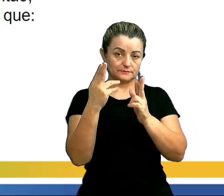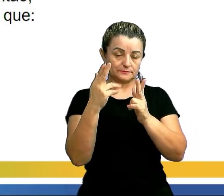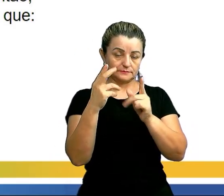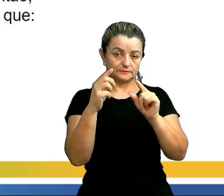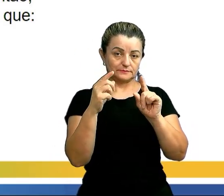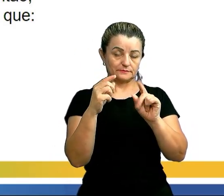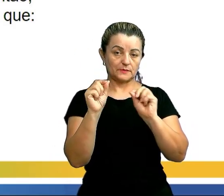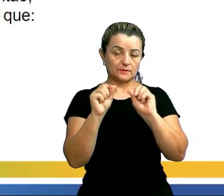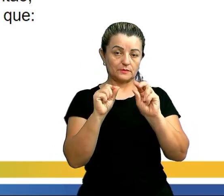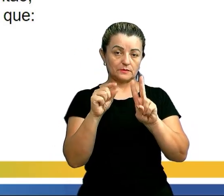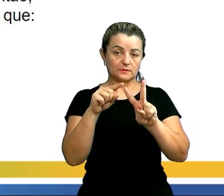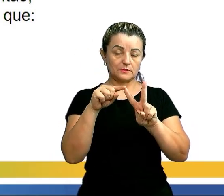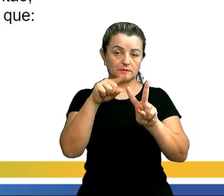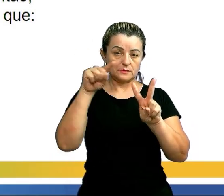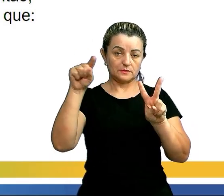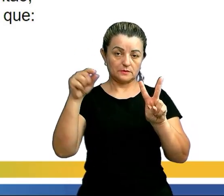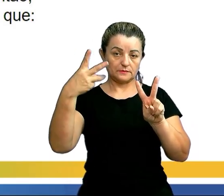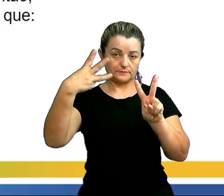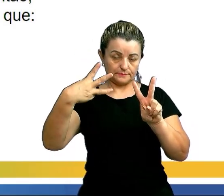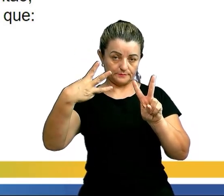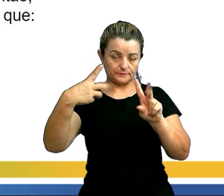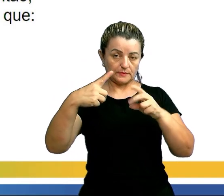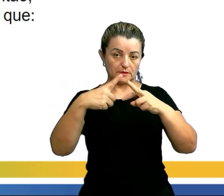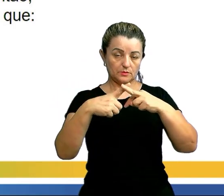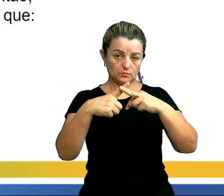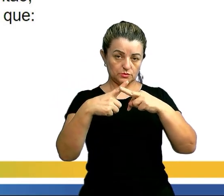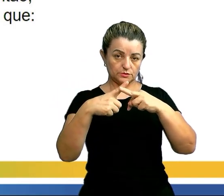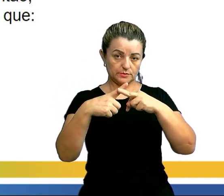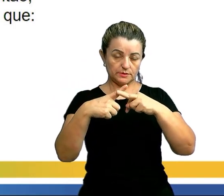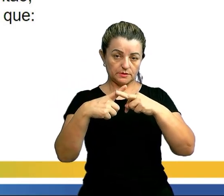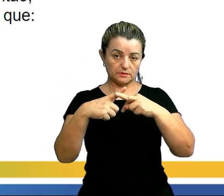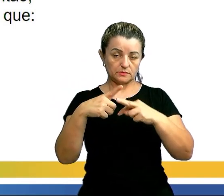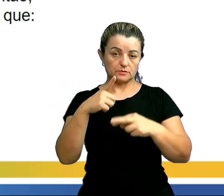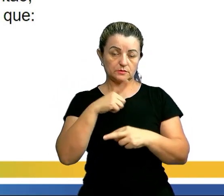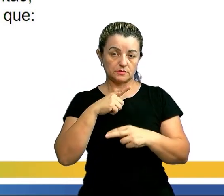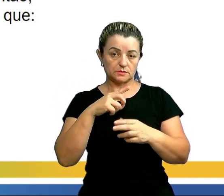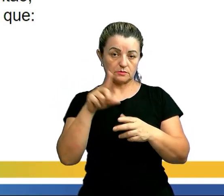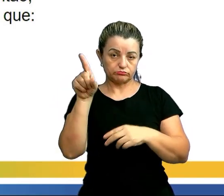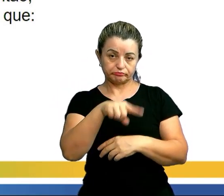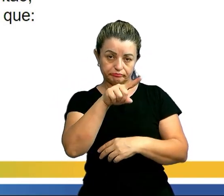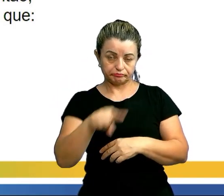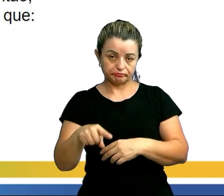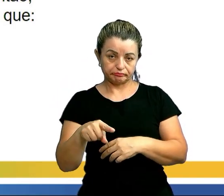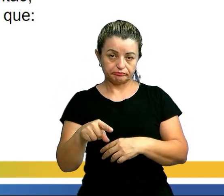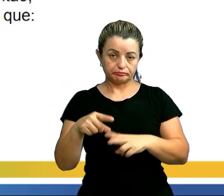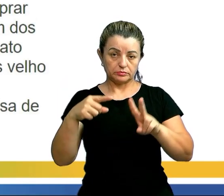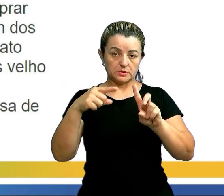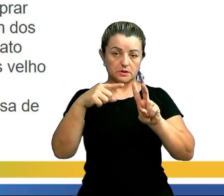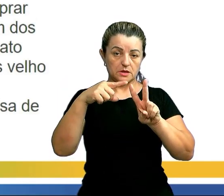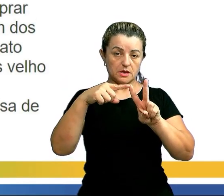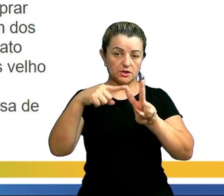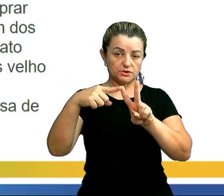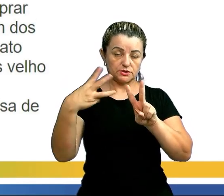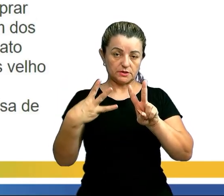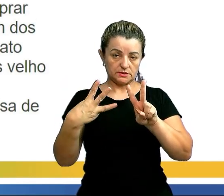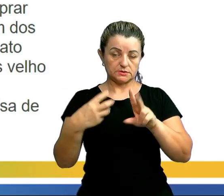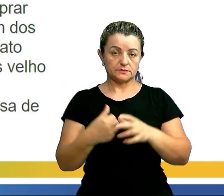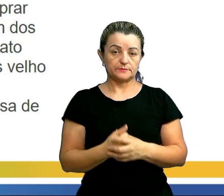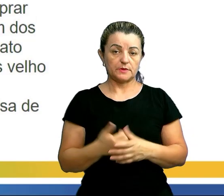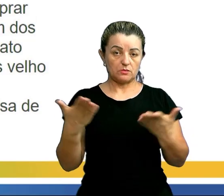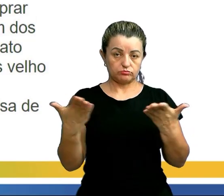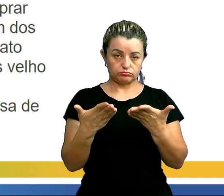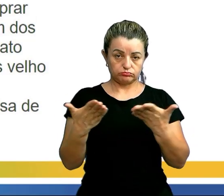tem lados iguais. Então, L raiz de 3 sobre 2 é a altura. Essa altura aqui coincide